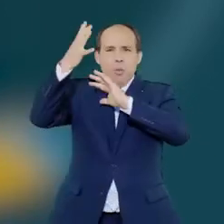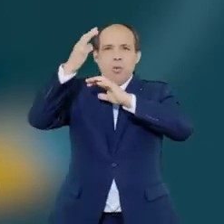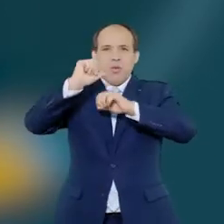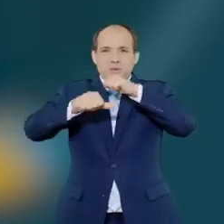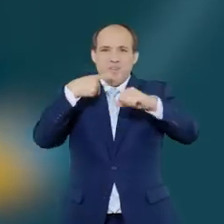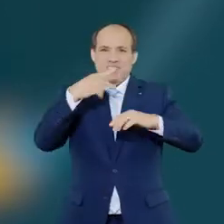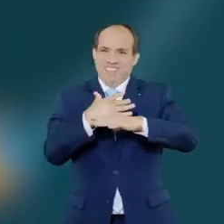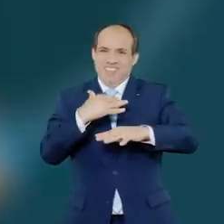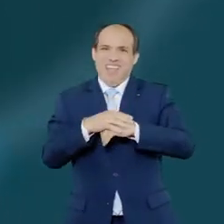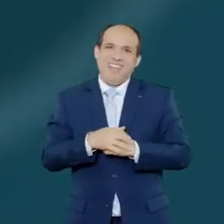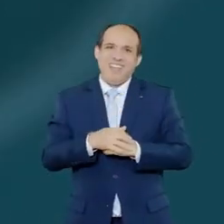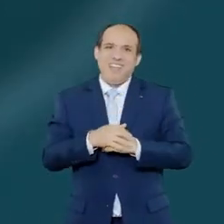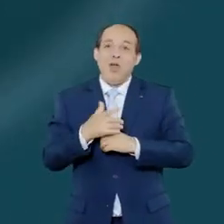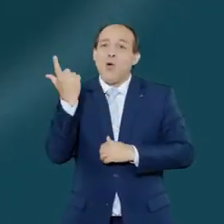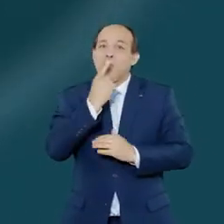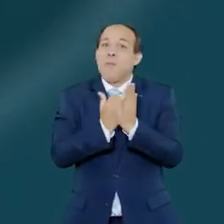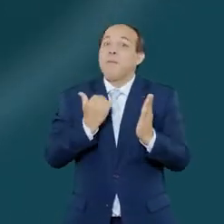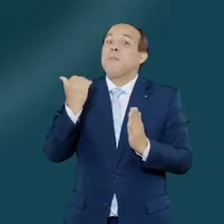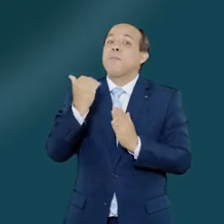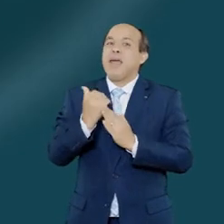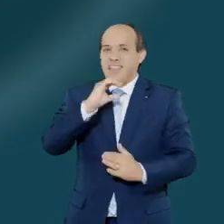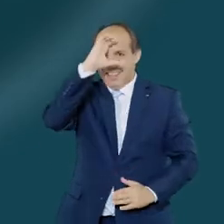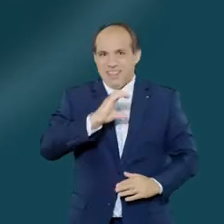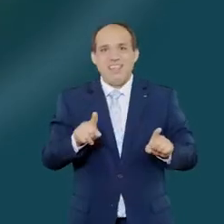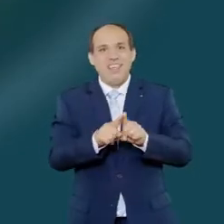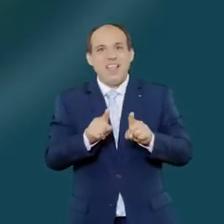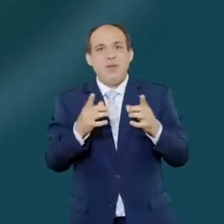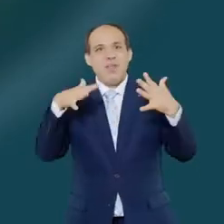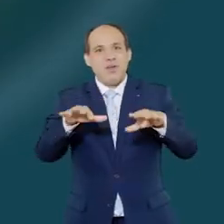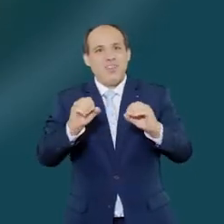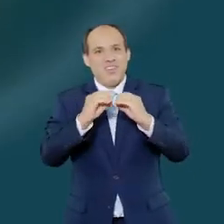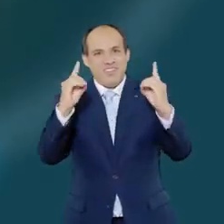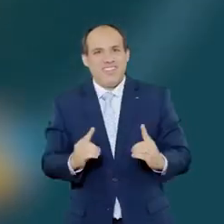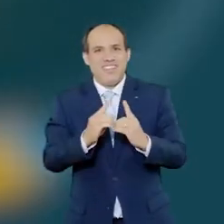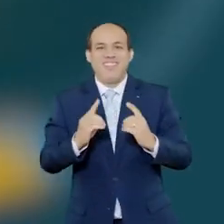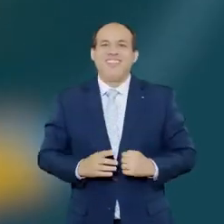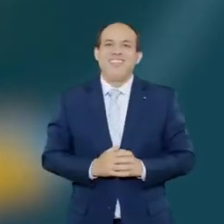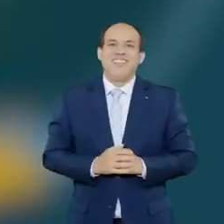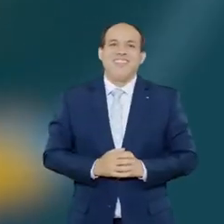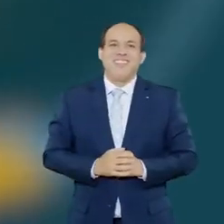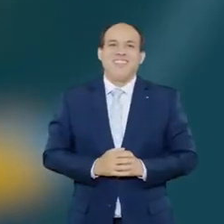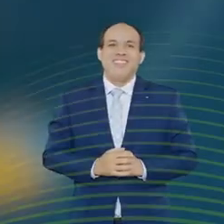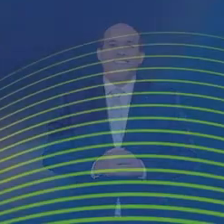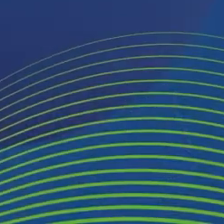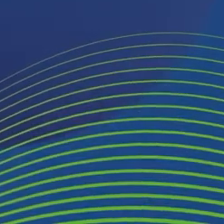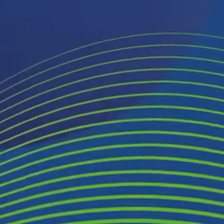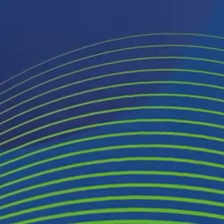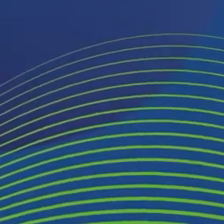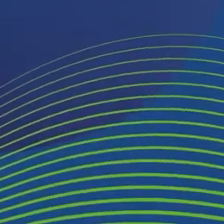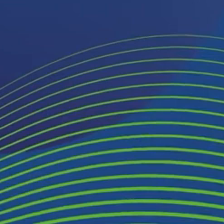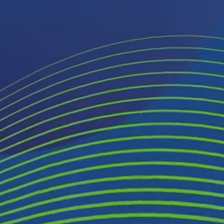de promover uma transformação na sua cidade, gerar muito mais cidadania e inclusão digital.